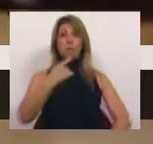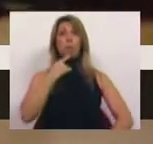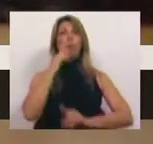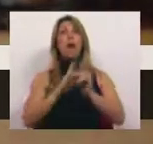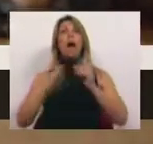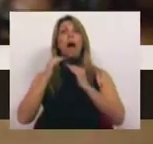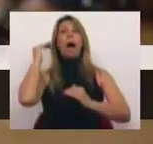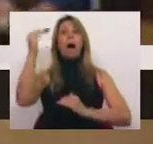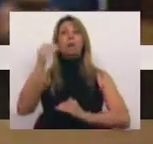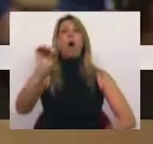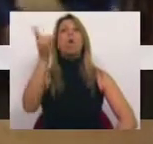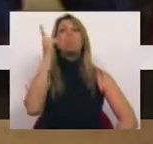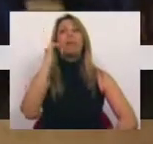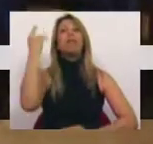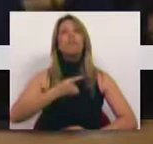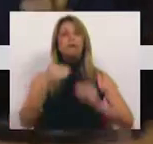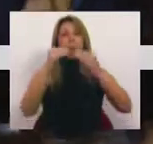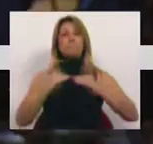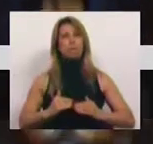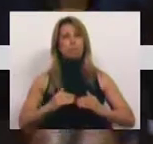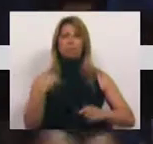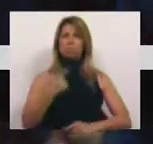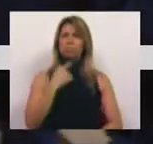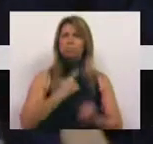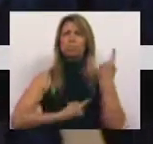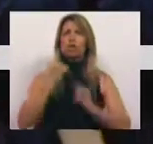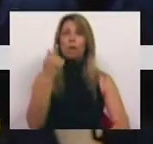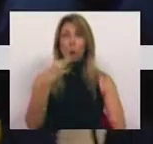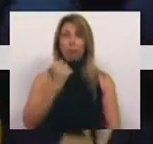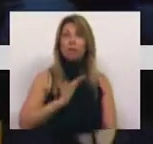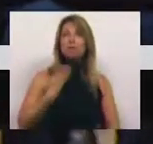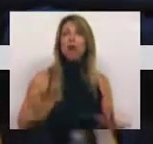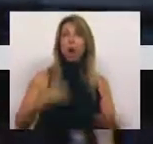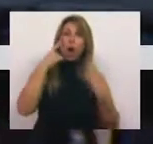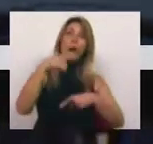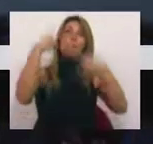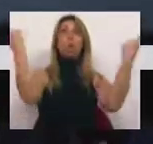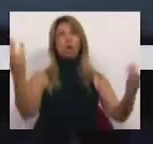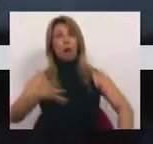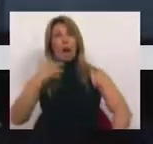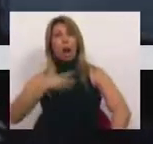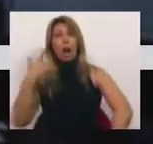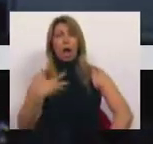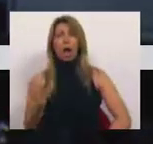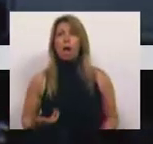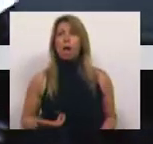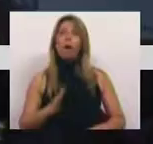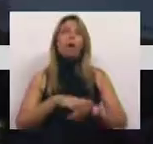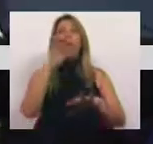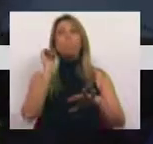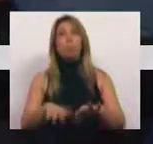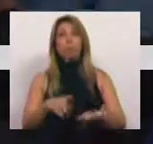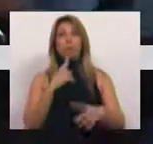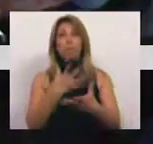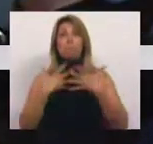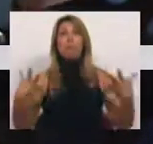por isso, ser mais baixa. O que estranhamos é que o PSD, que agora se mostra tão indignado com aquilo que as grandes empresas pagam